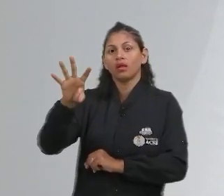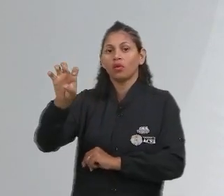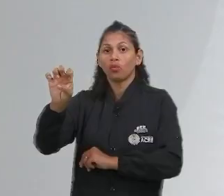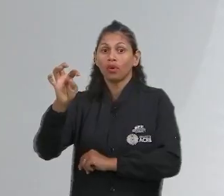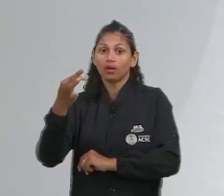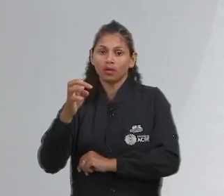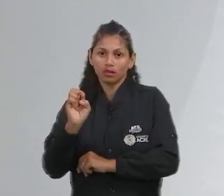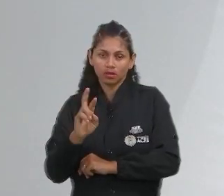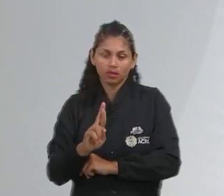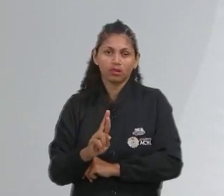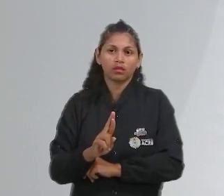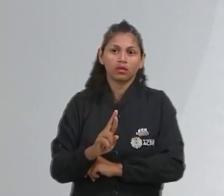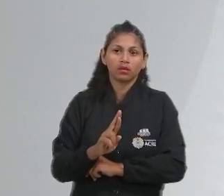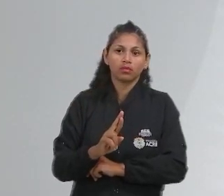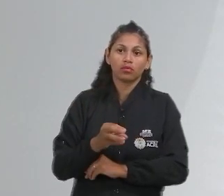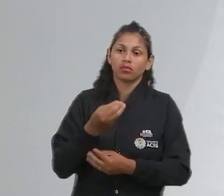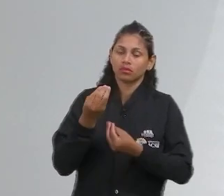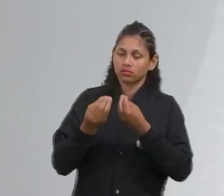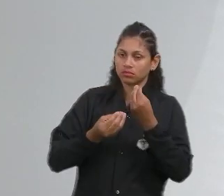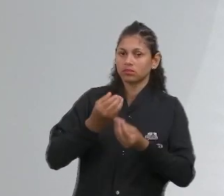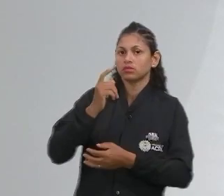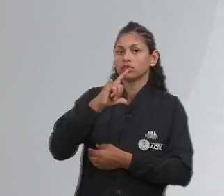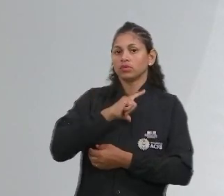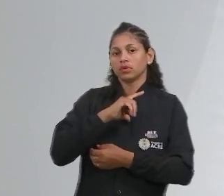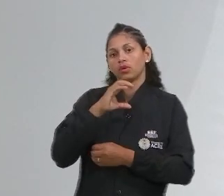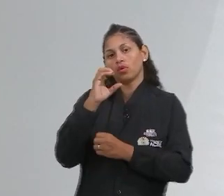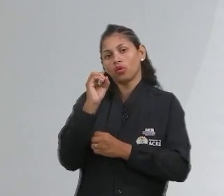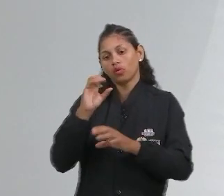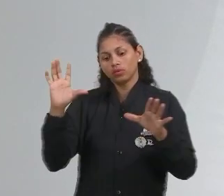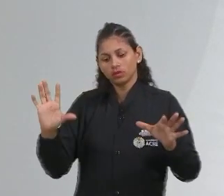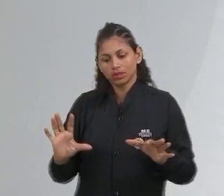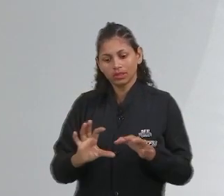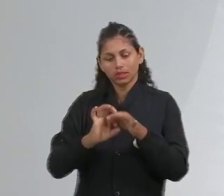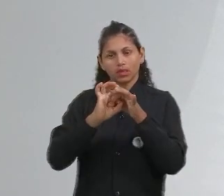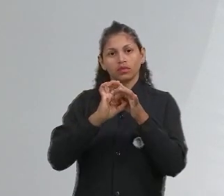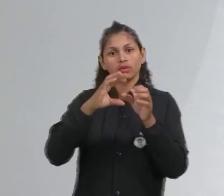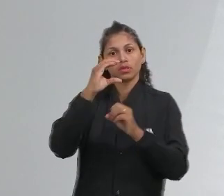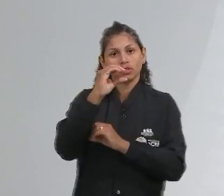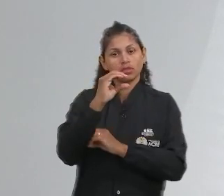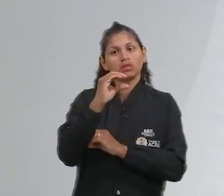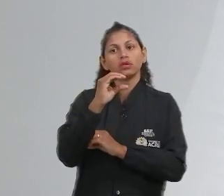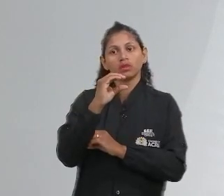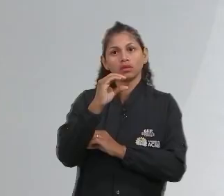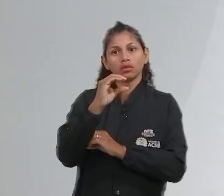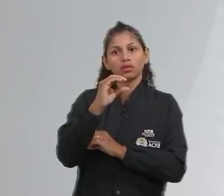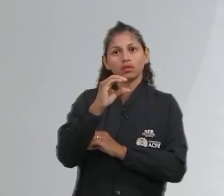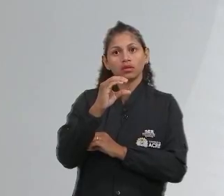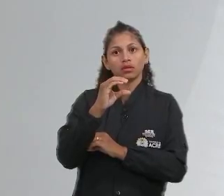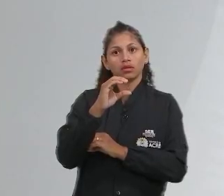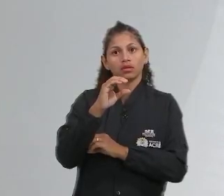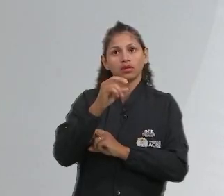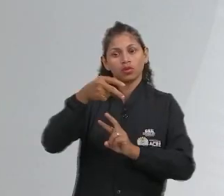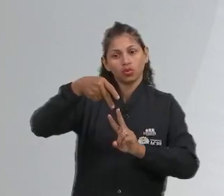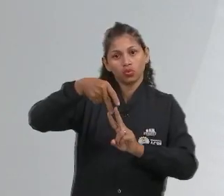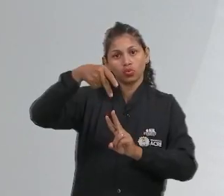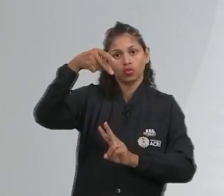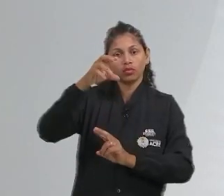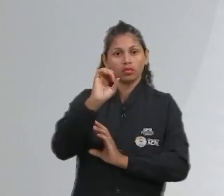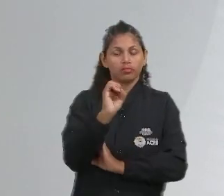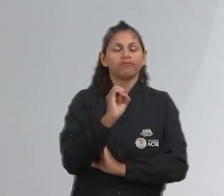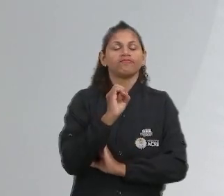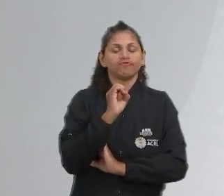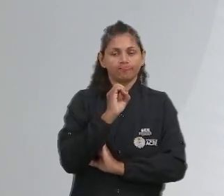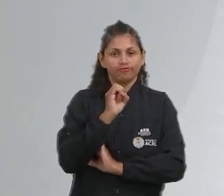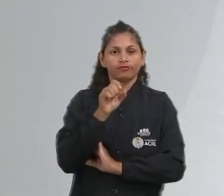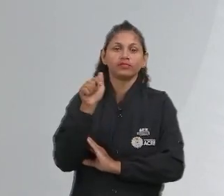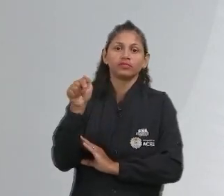verdade. Mas como eu tenho oxigênio ligado a um C dupla O, foi uma das últimas funções que a gente viu,